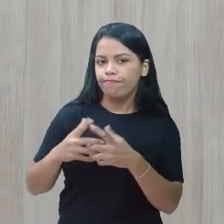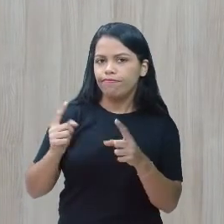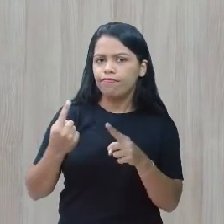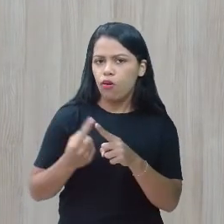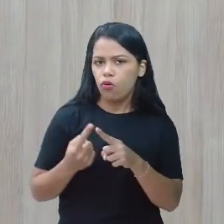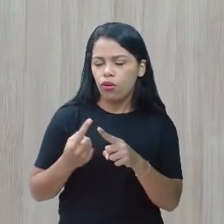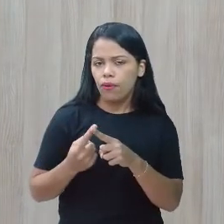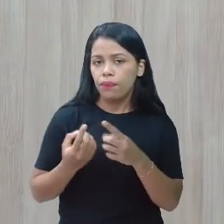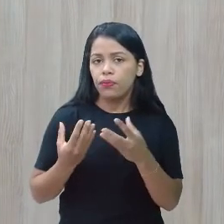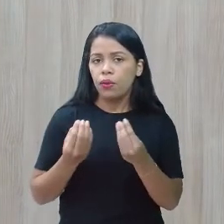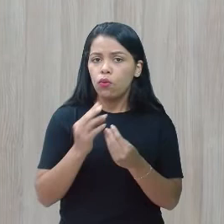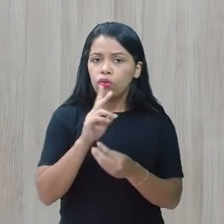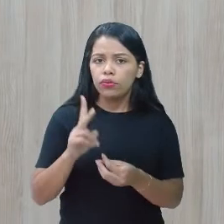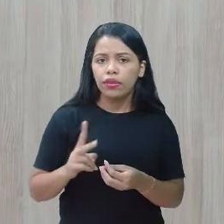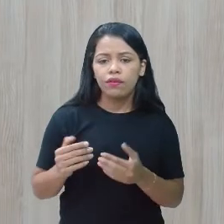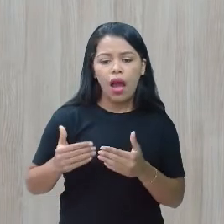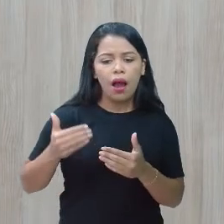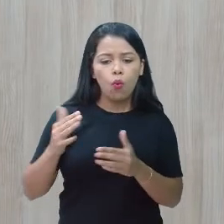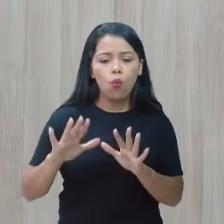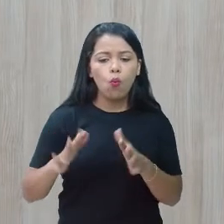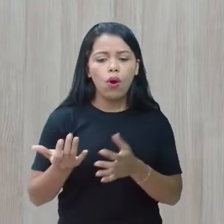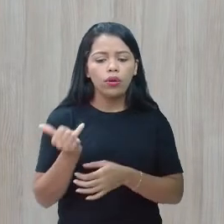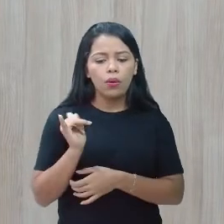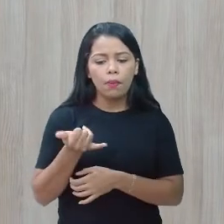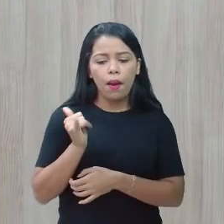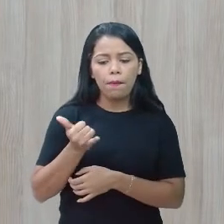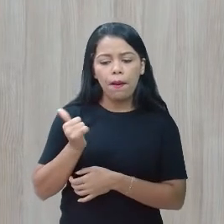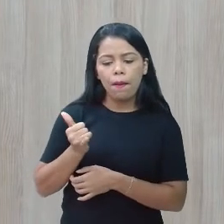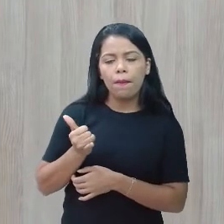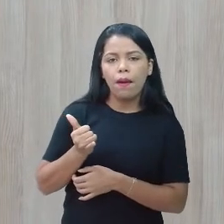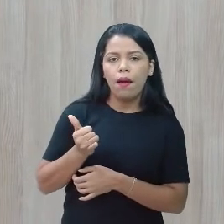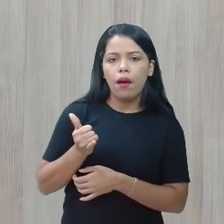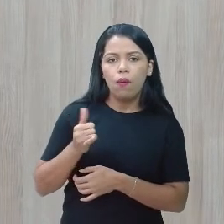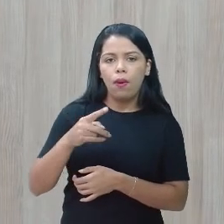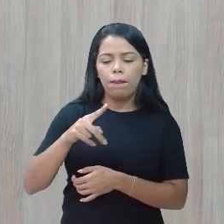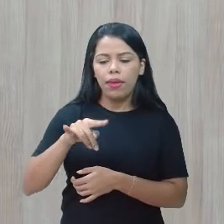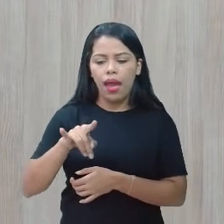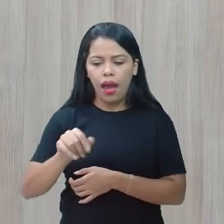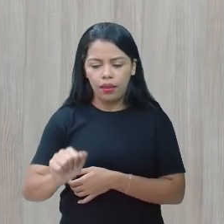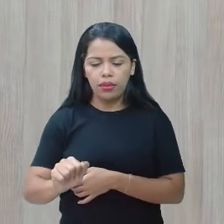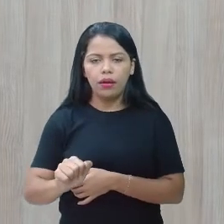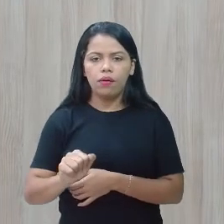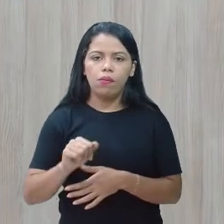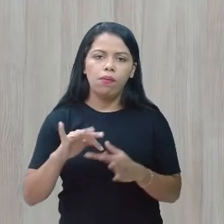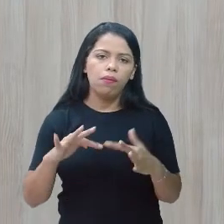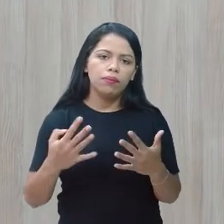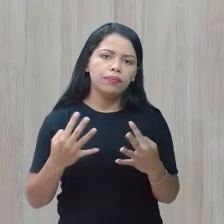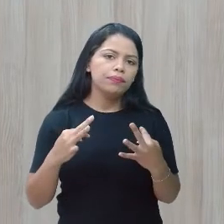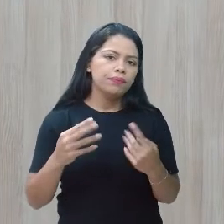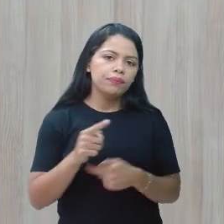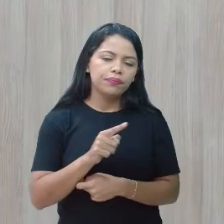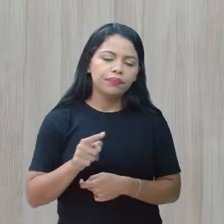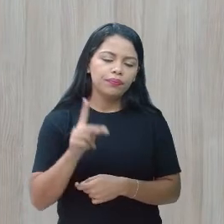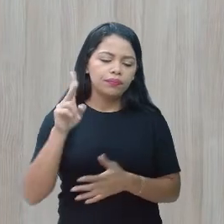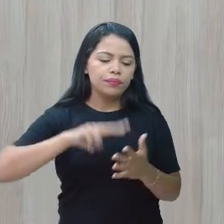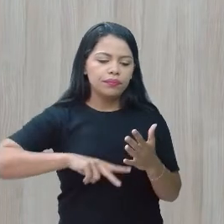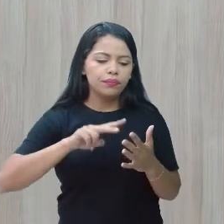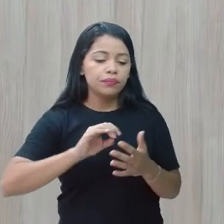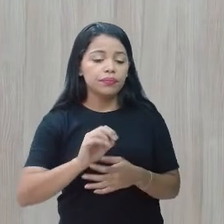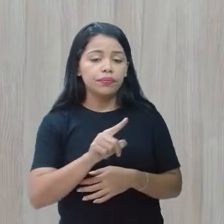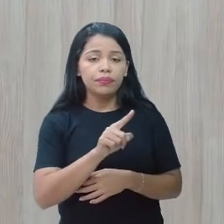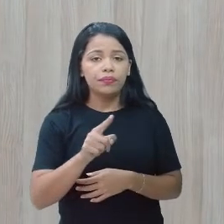Muitas vezes, a partir de uma piada, de uma anedota lida, que tudo que você lê, tudo que você